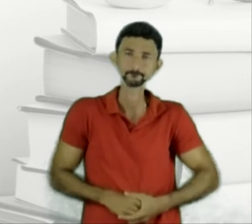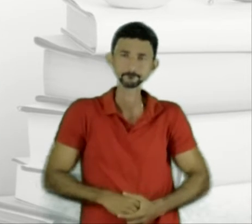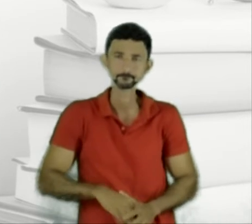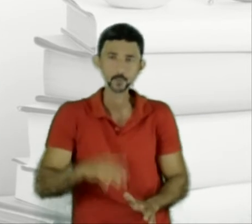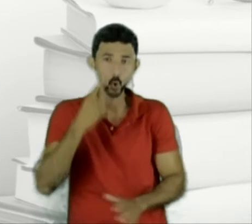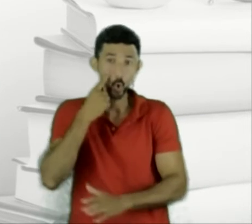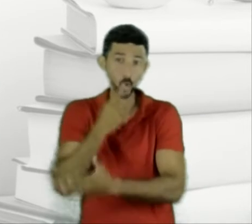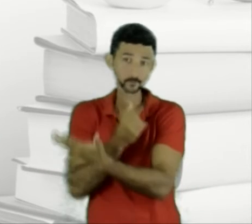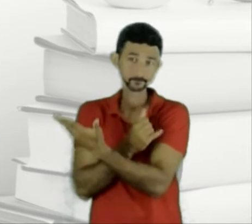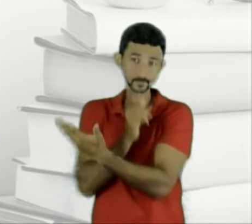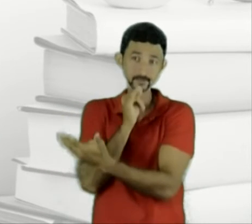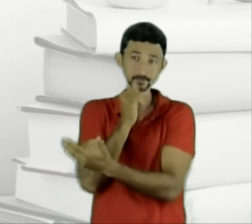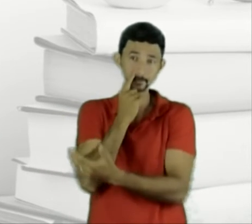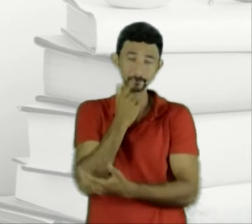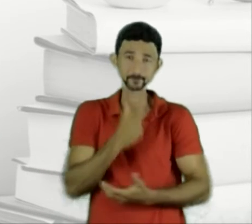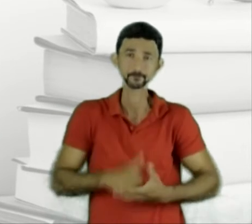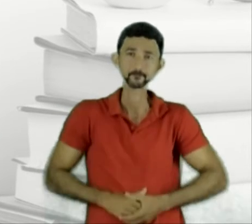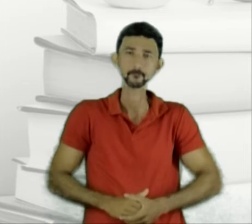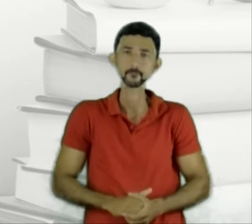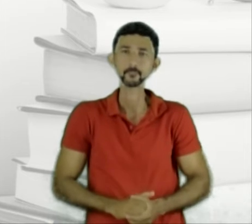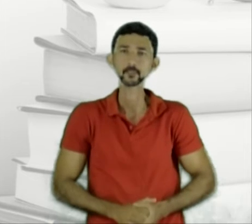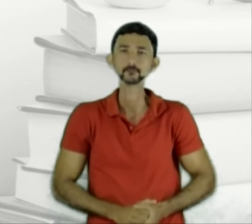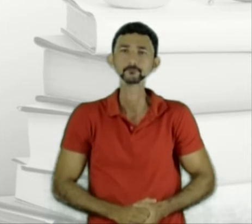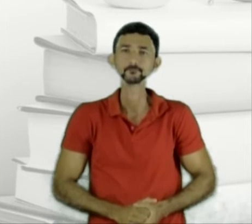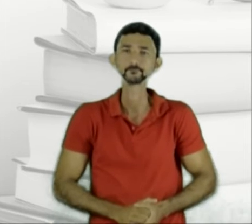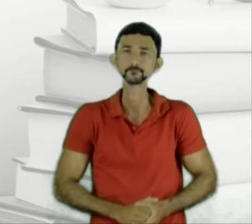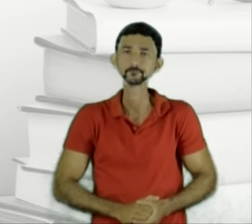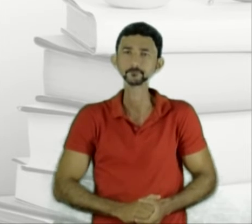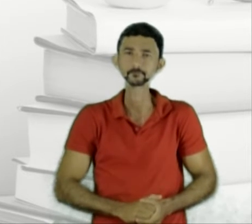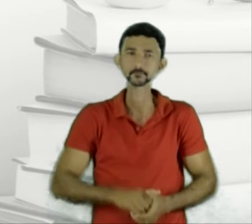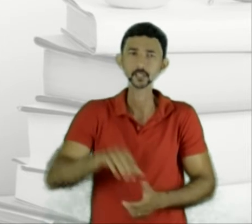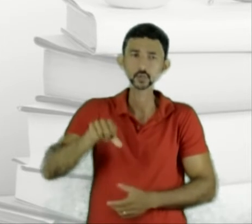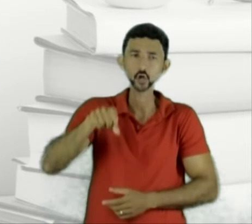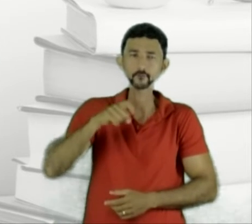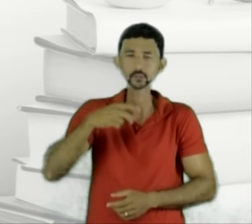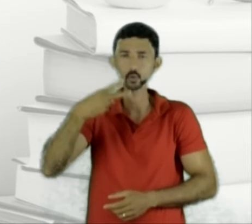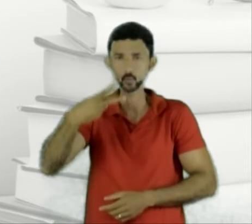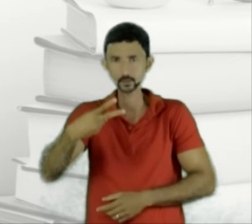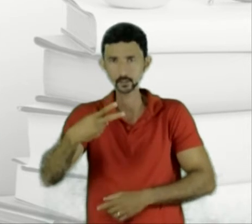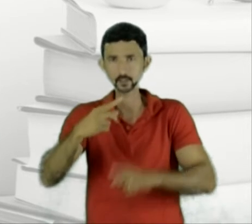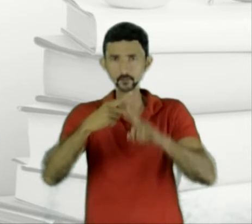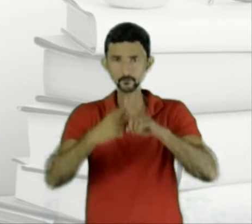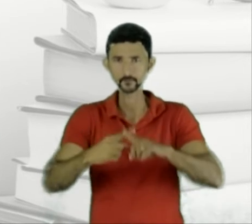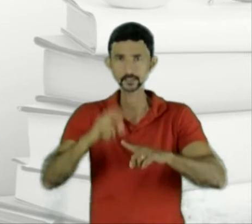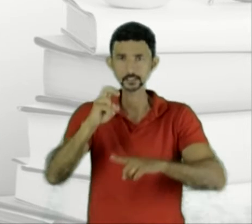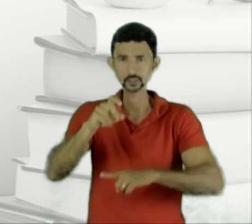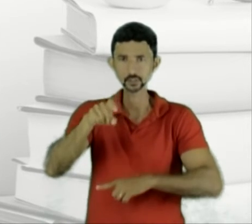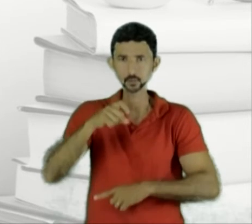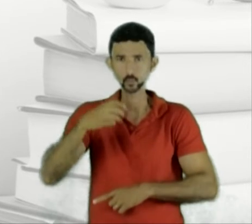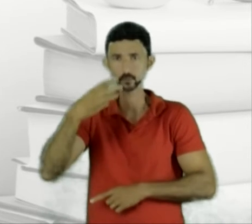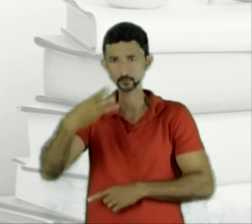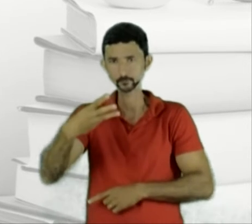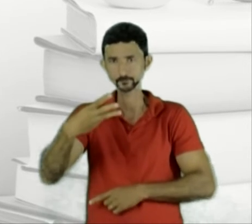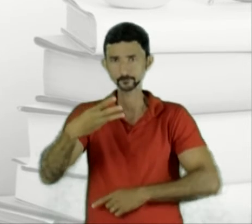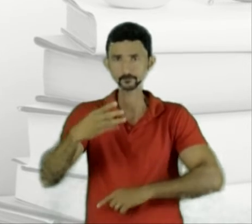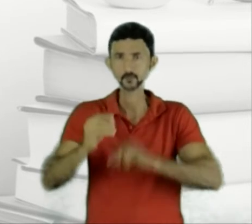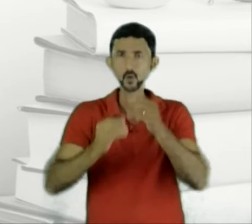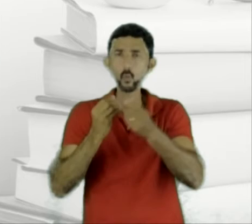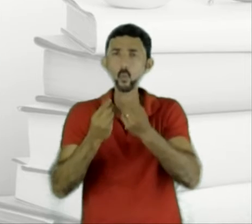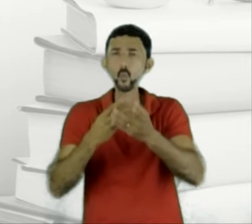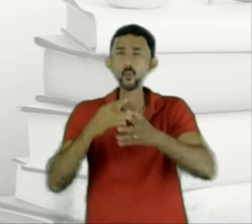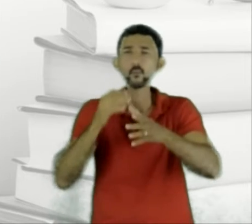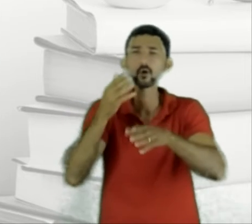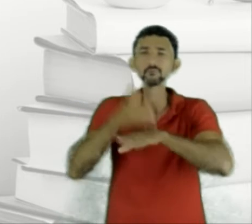este exemplo. Então, olha só o exemplo. 9x² vezes 5x ao cubo. Como é que